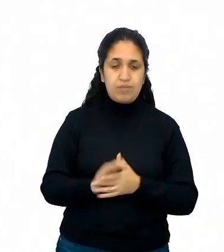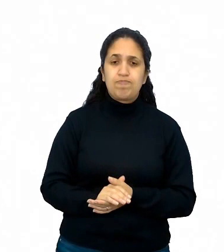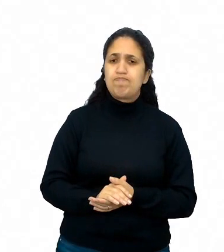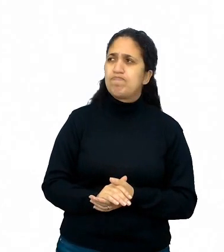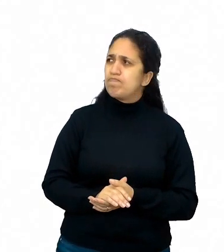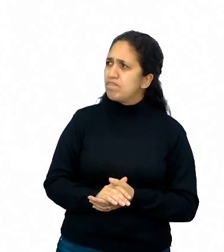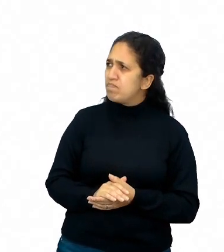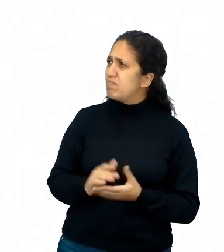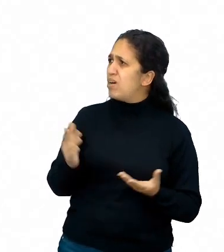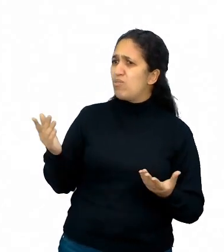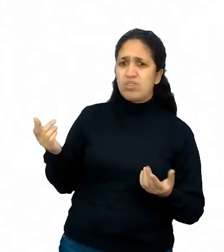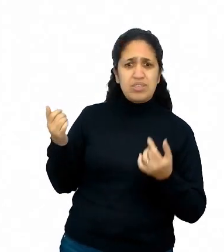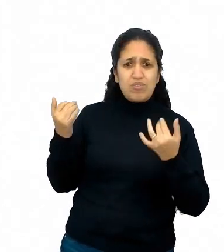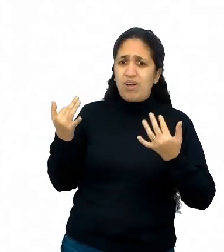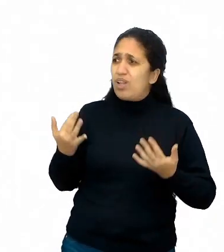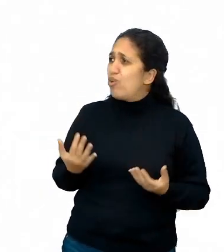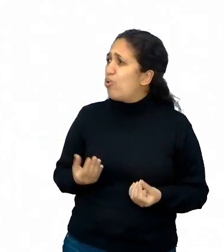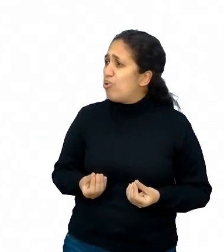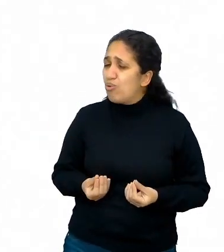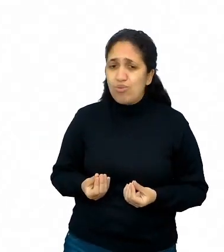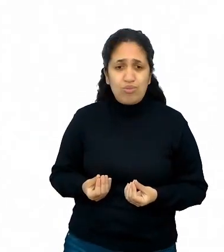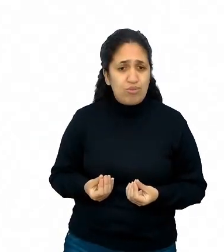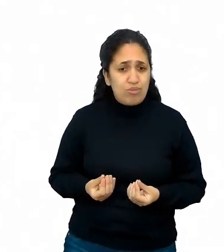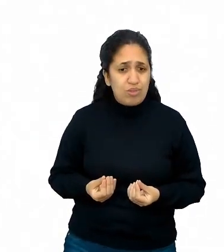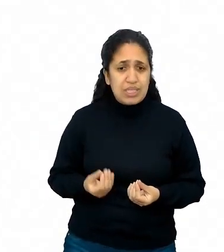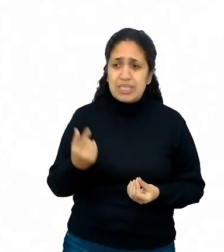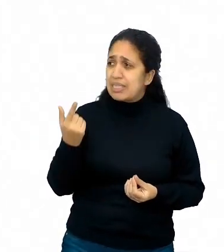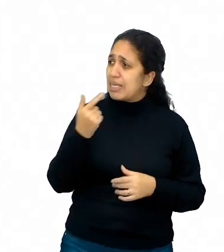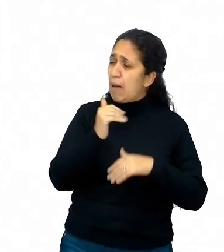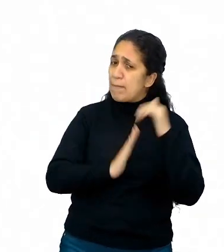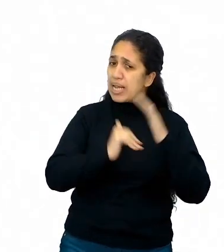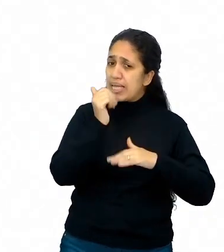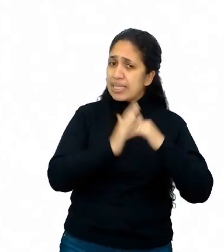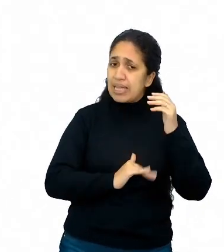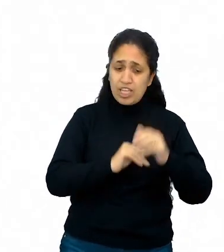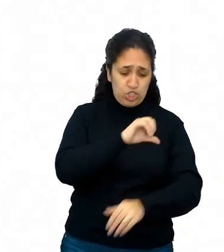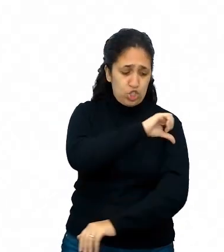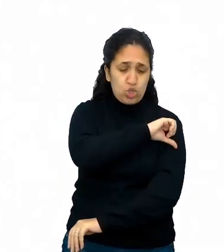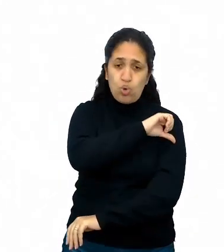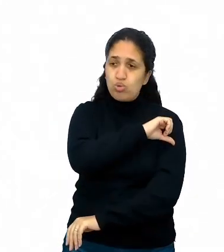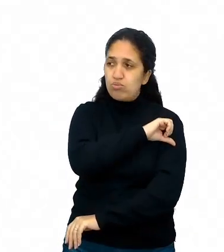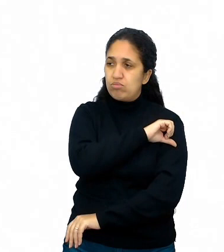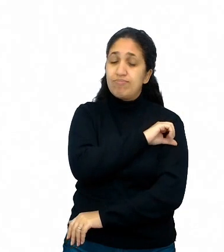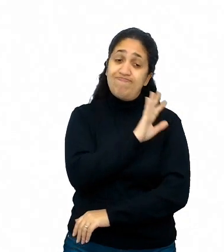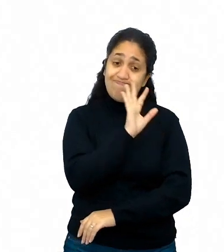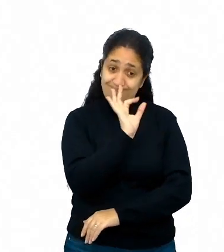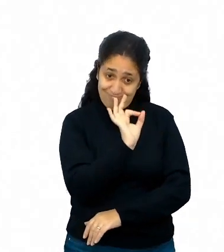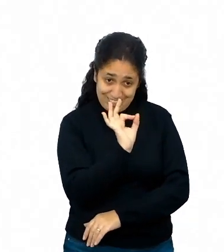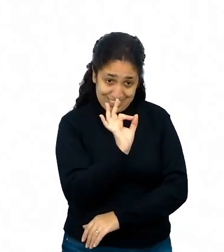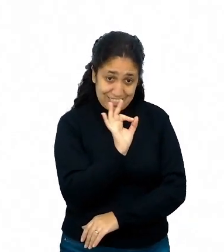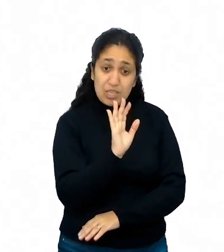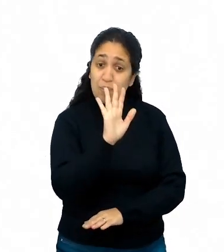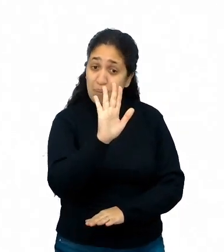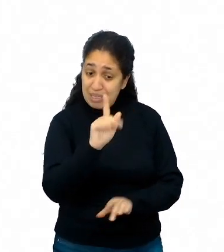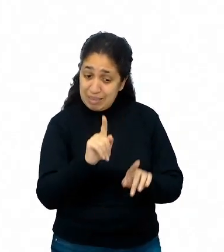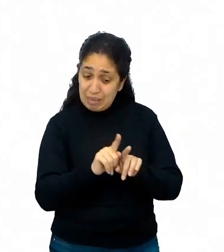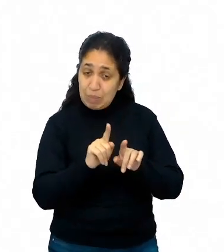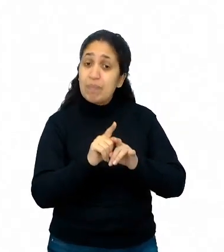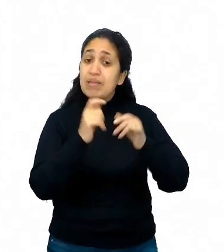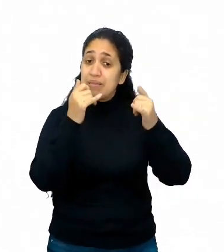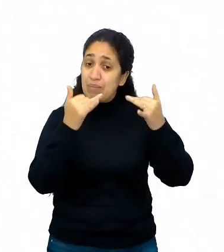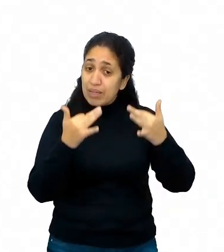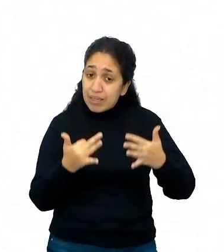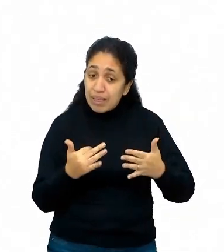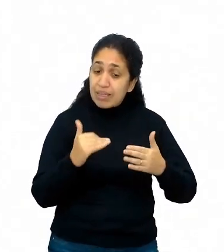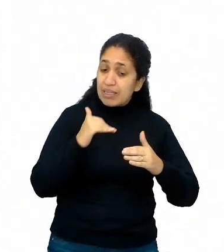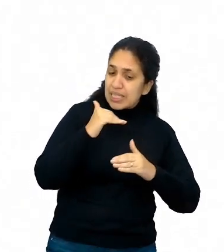Mas, Silene, você não falou que a habilidade era nono ano? Pois é, mas eu falei também que elas